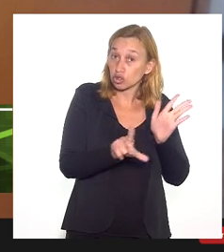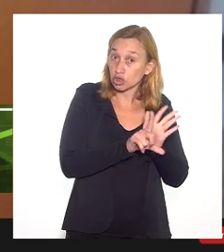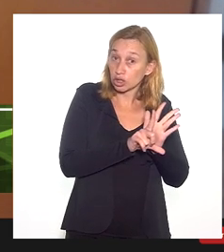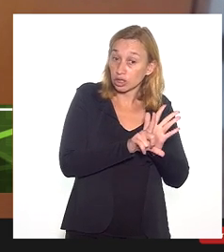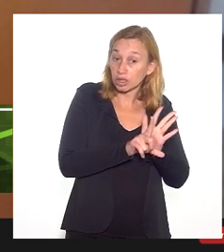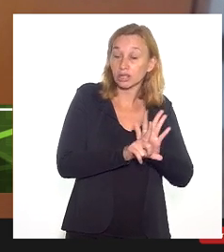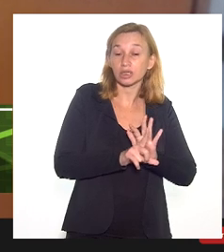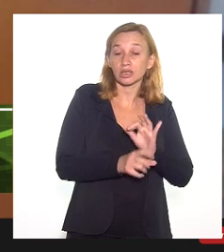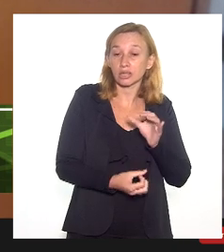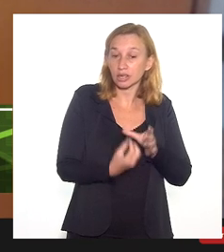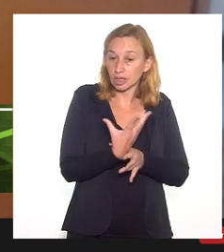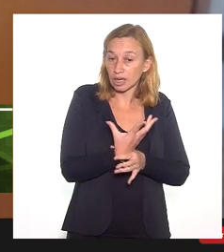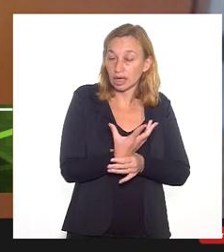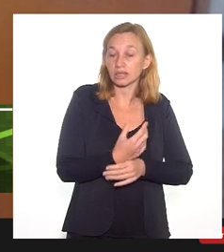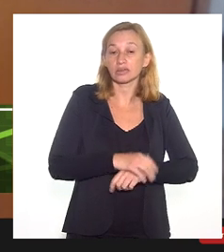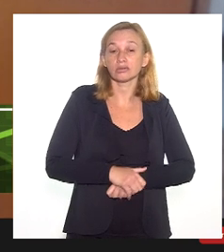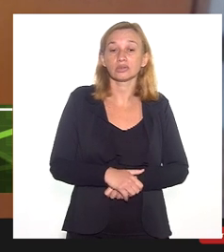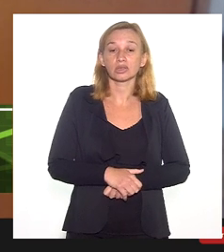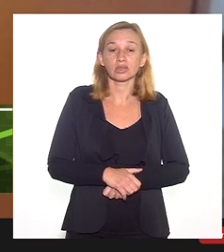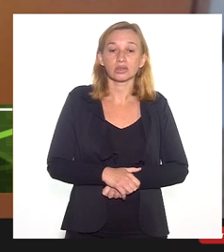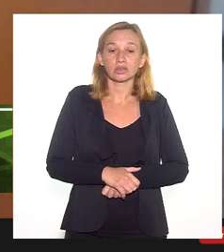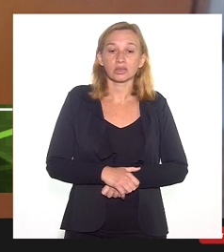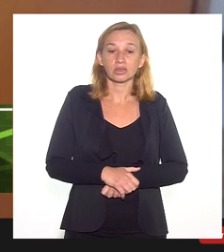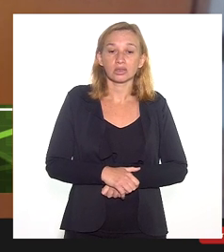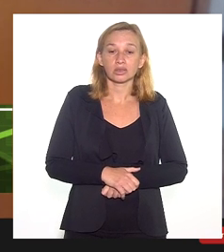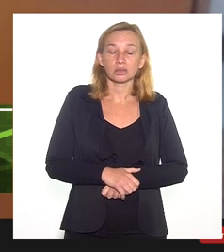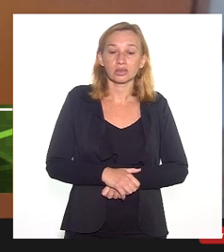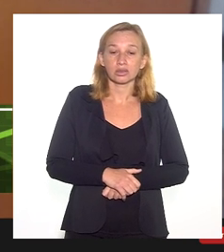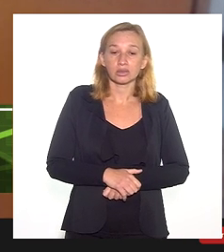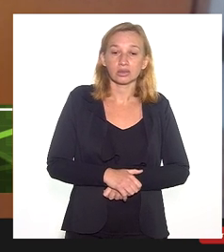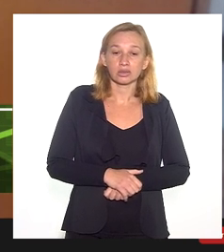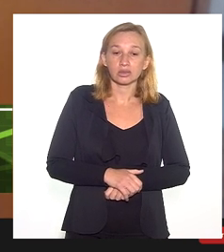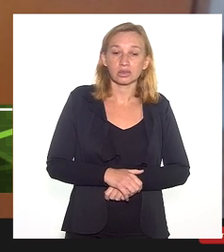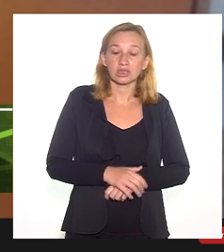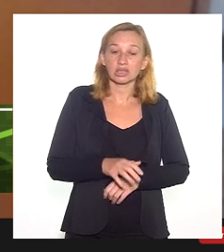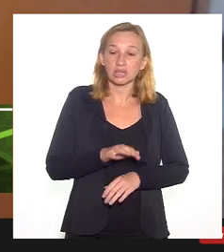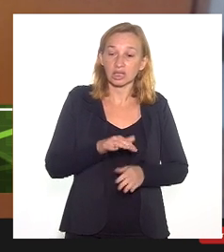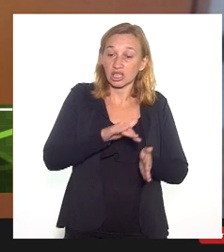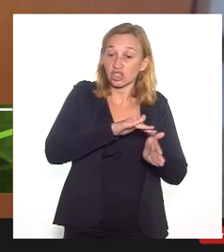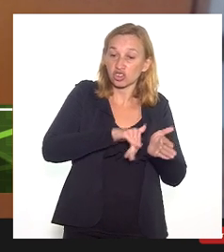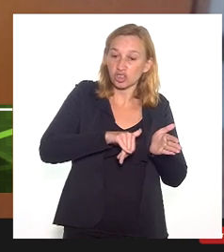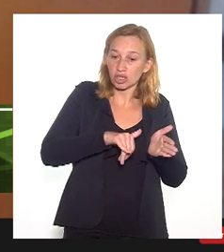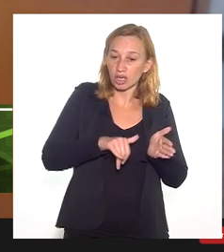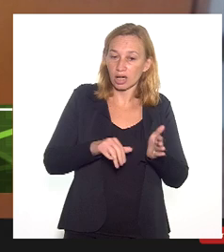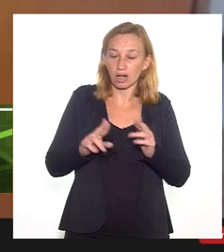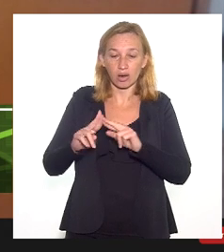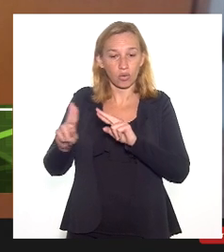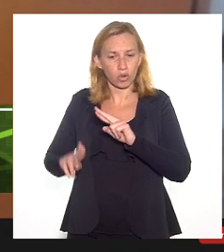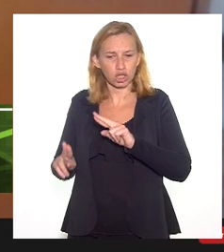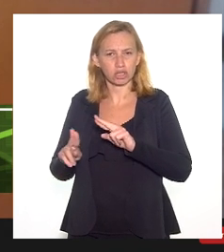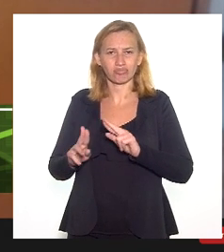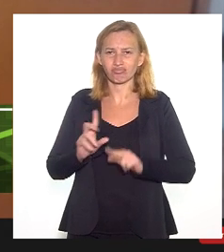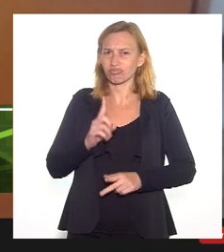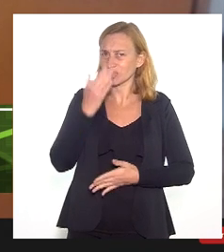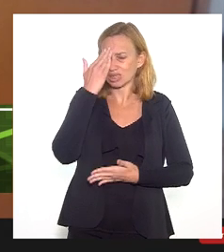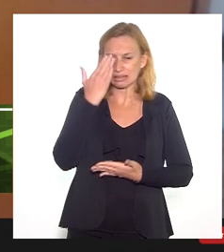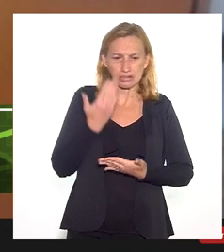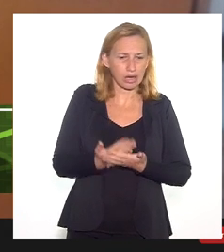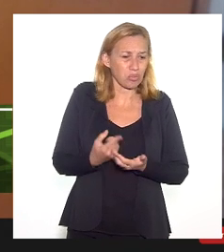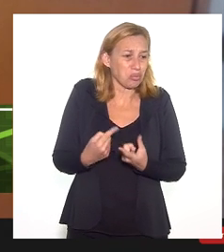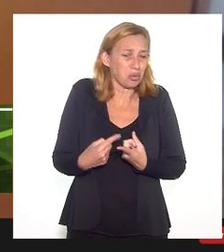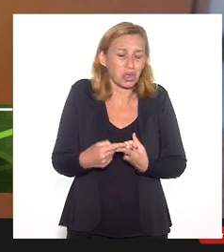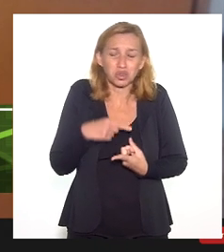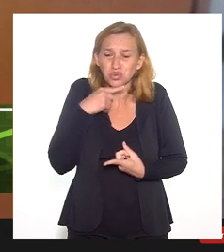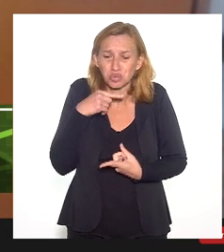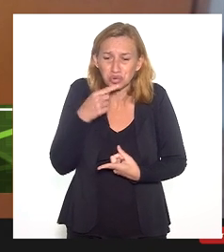que pretendia extinguir a UERJ. Inacreditável porque não há